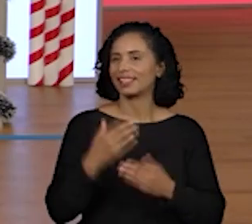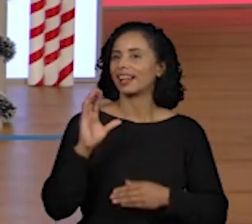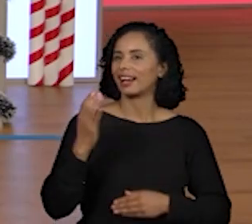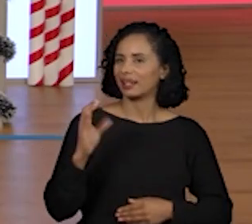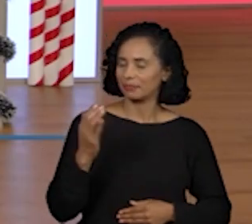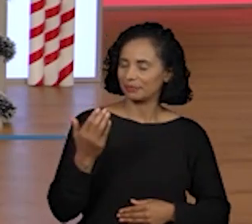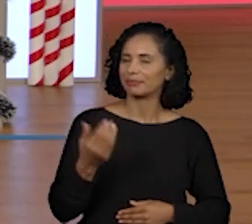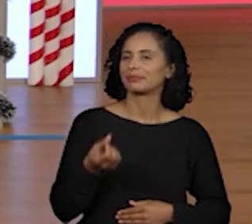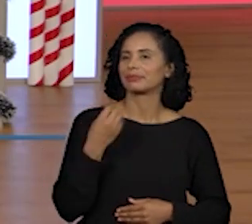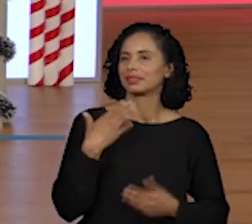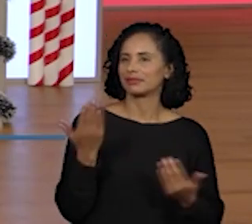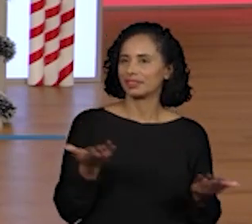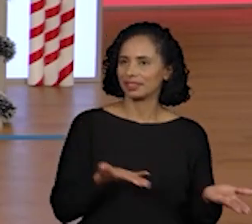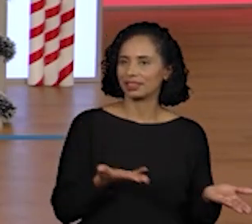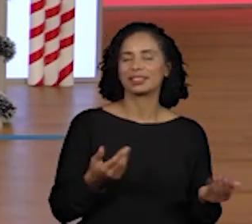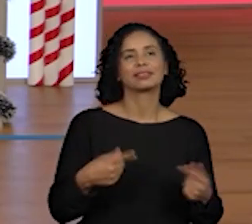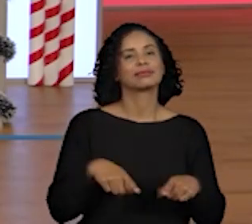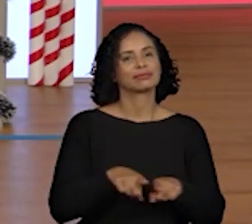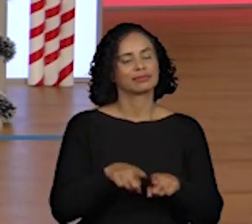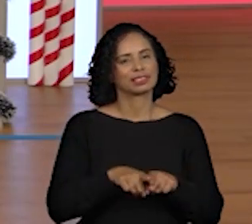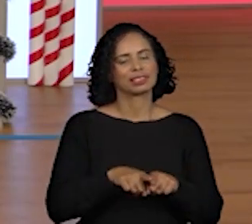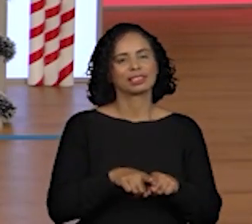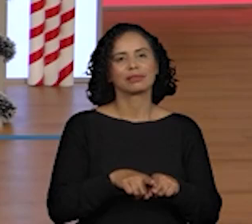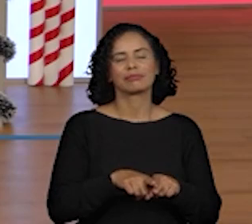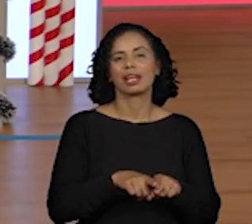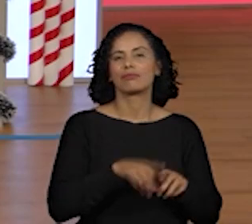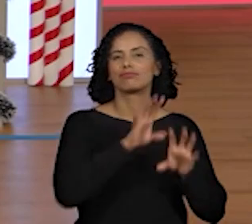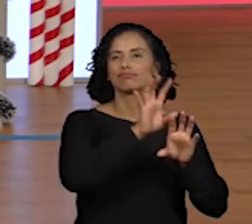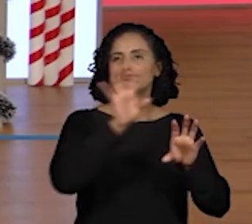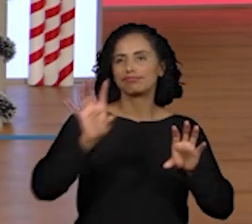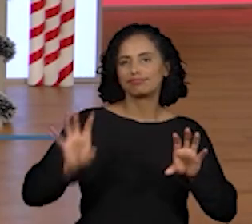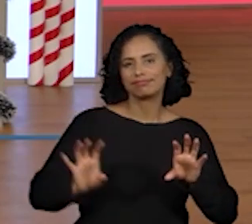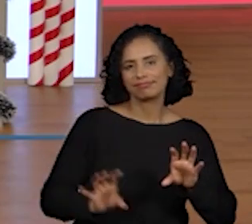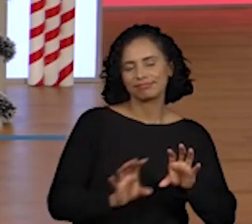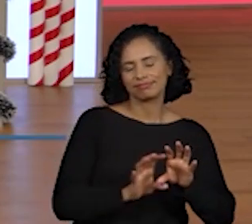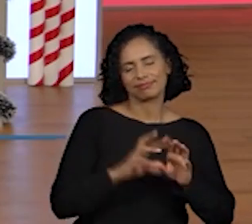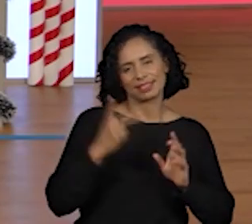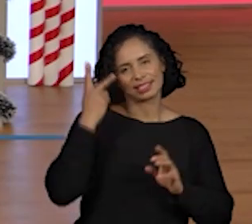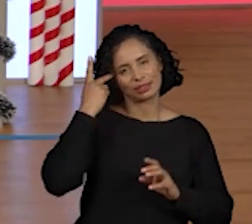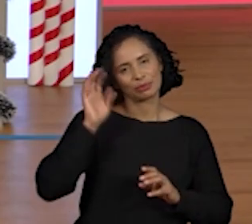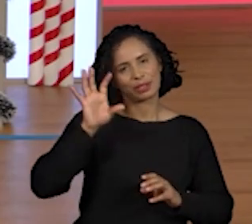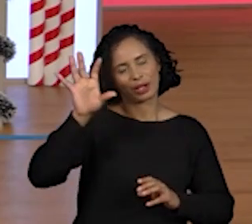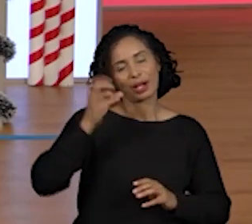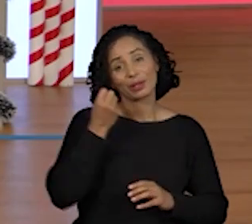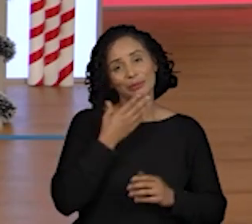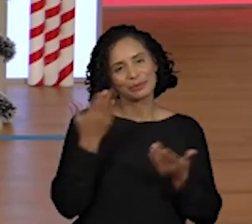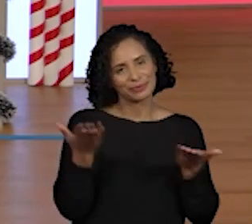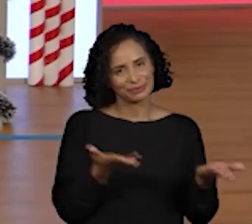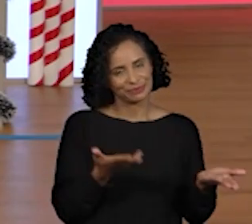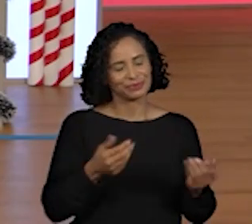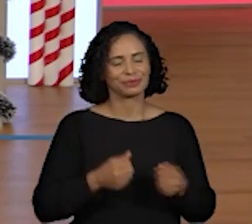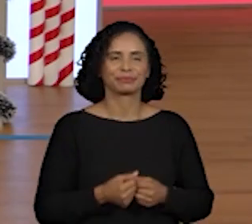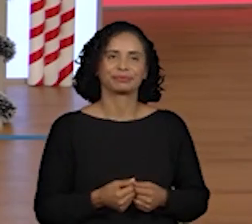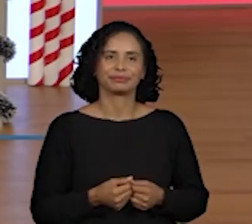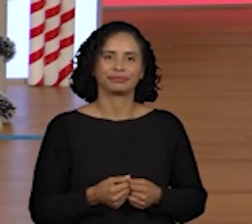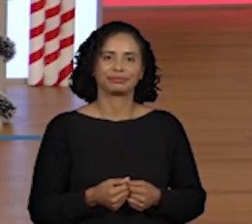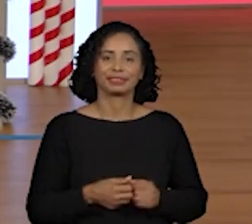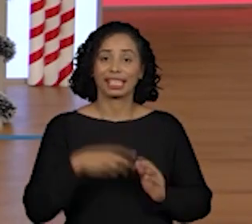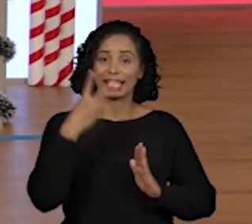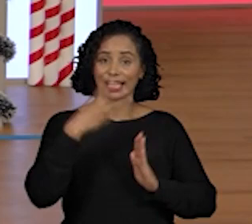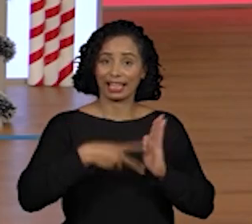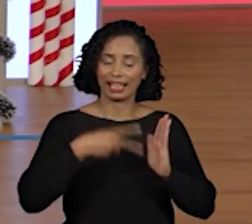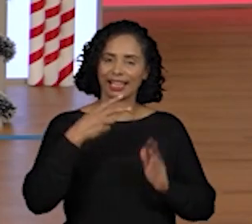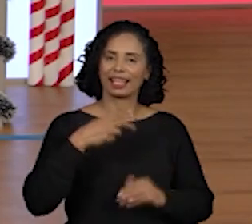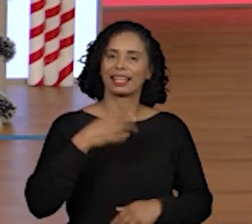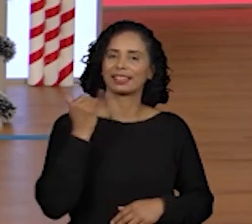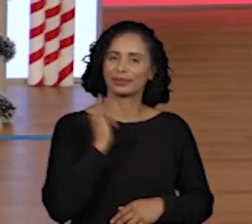Carapicuíba e outras cidades apontadas aqui. Bem-vindos! Continuando a leitura do